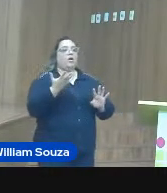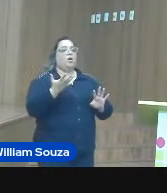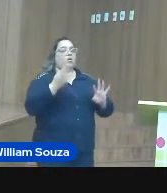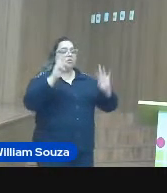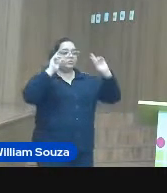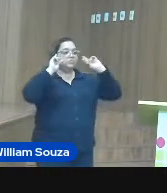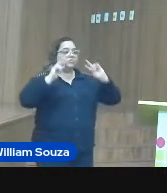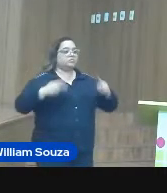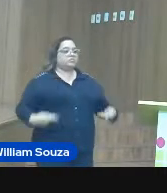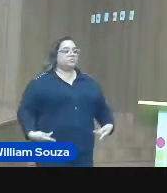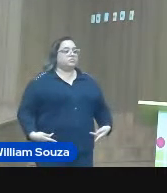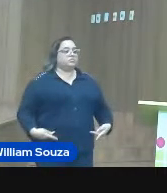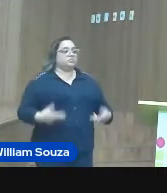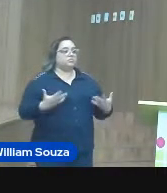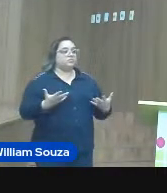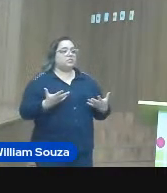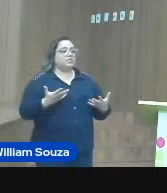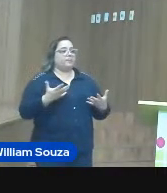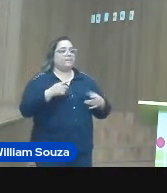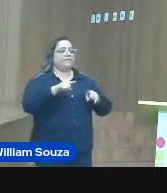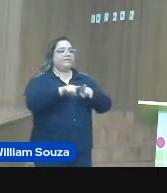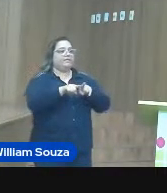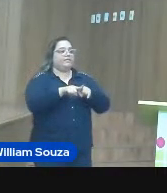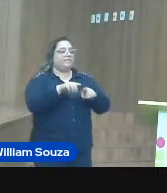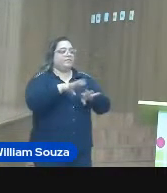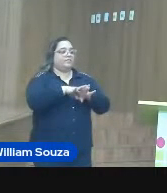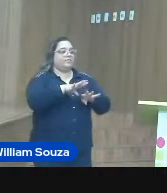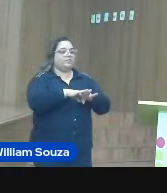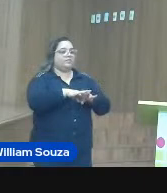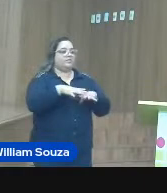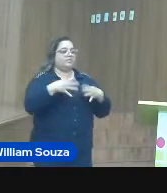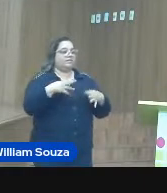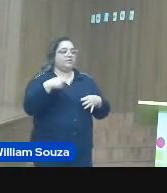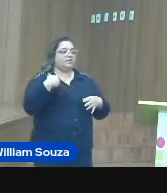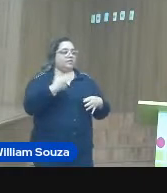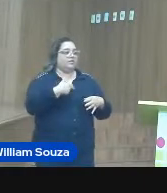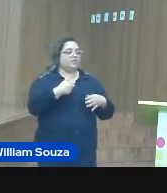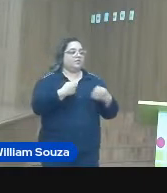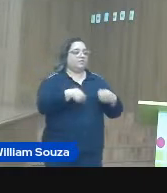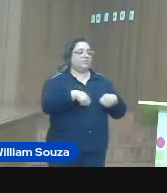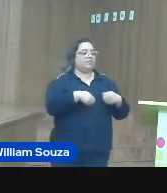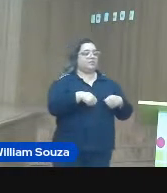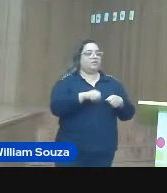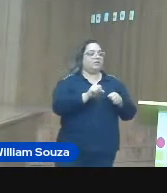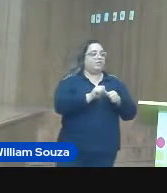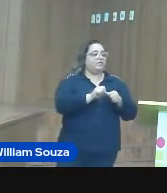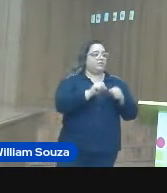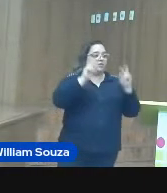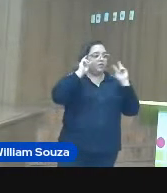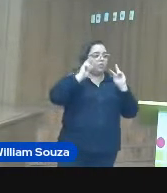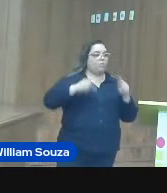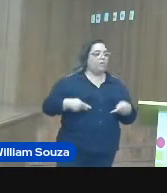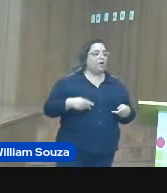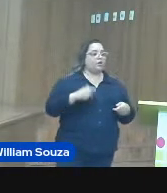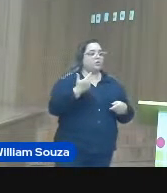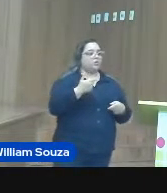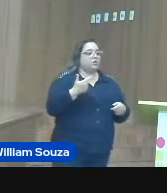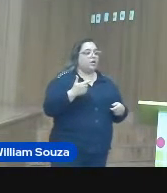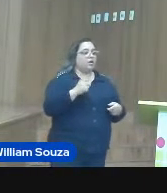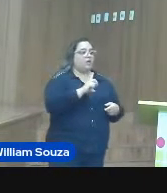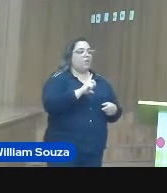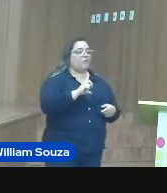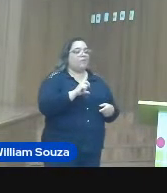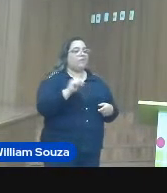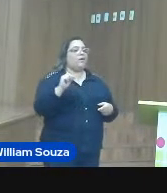humanidade e exatidão. O que a gente tem que fazer, porque humano não tem como escapar. A matemática é uma